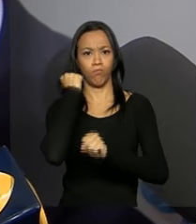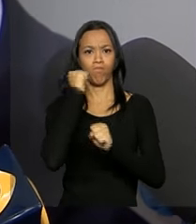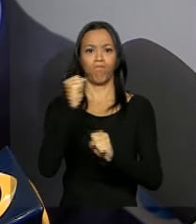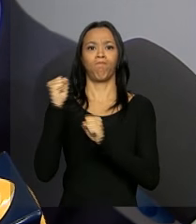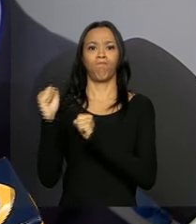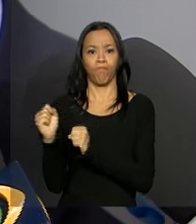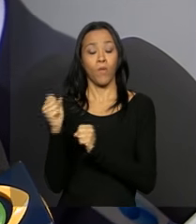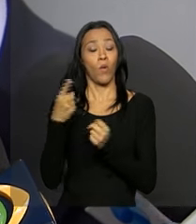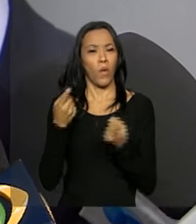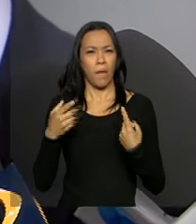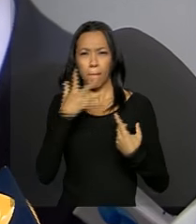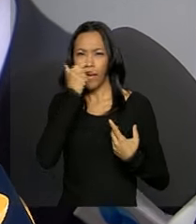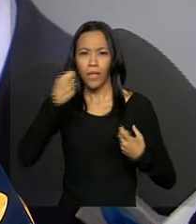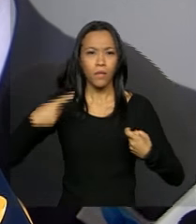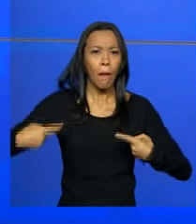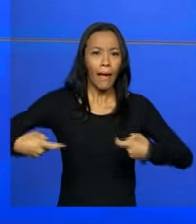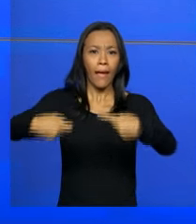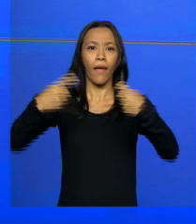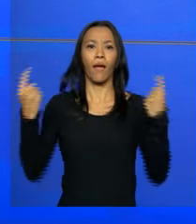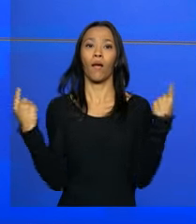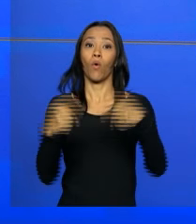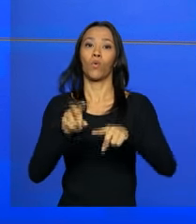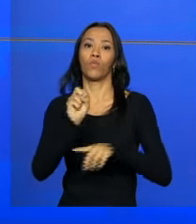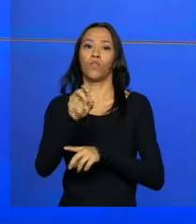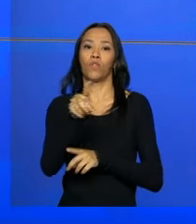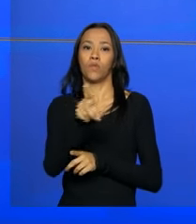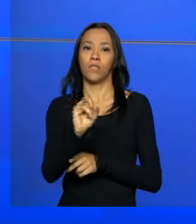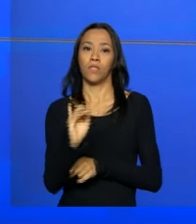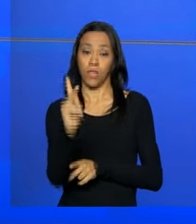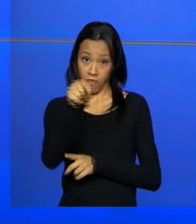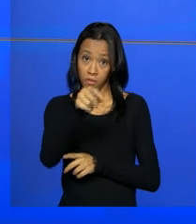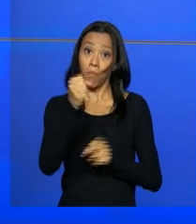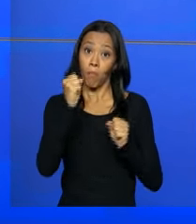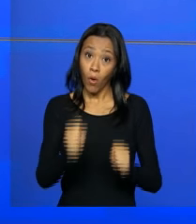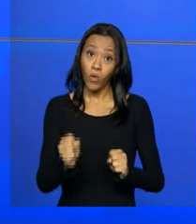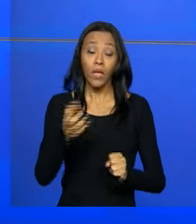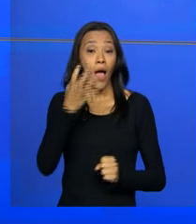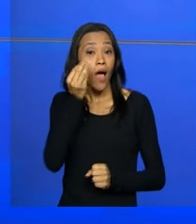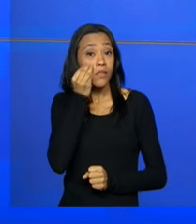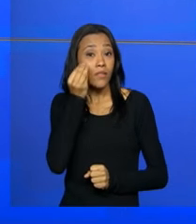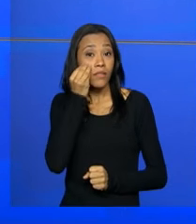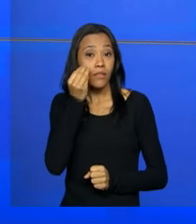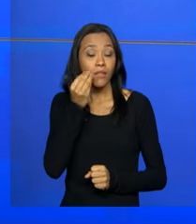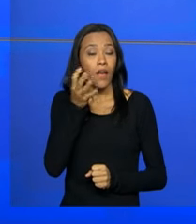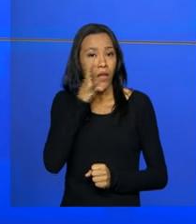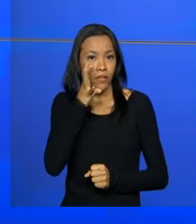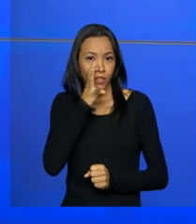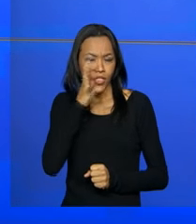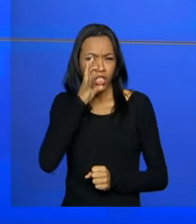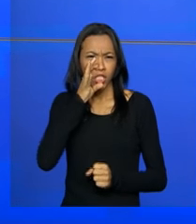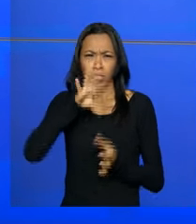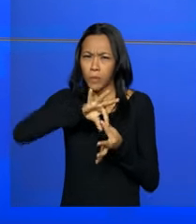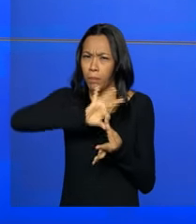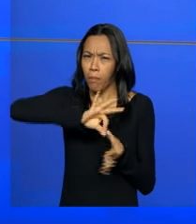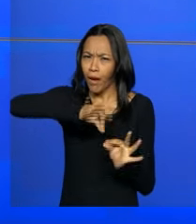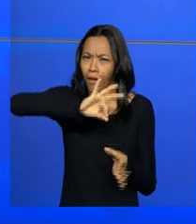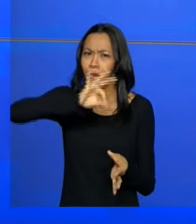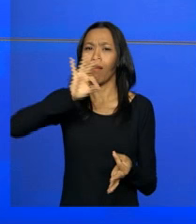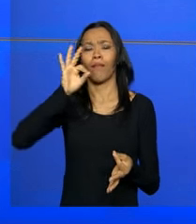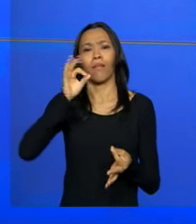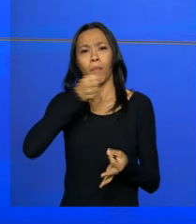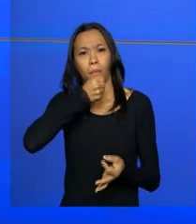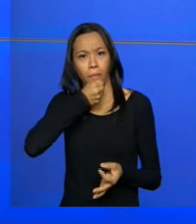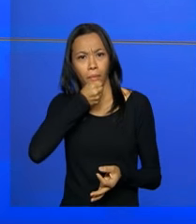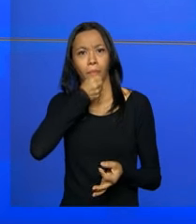a guerra contra o vírus Ica você pode assistir a entrevista completa com o ministro chefe da secretaria de comunicação